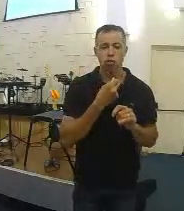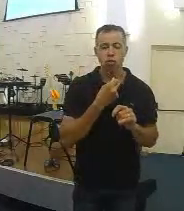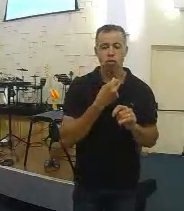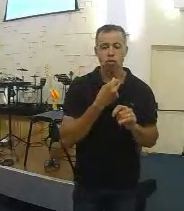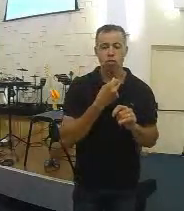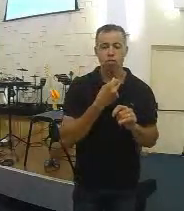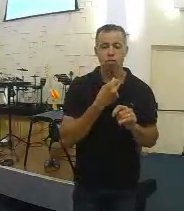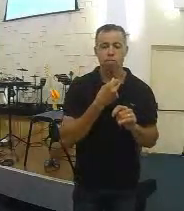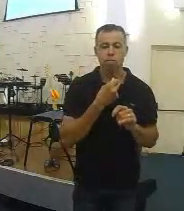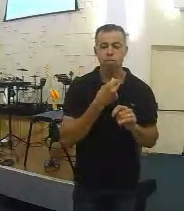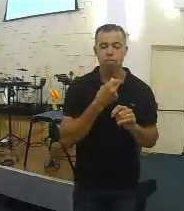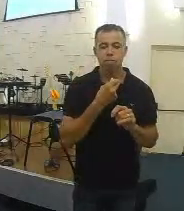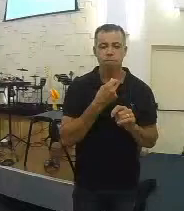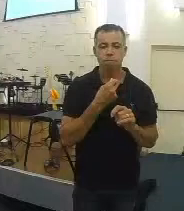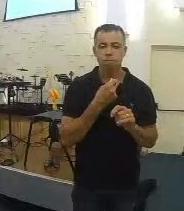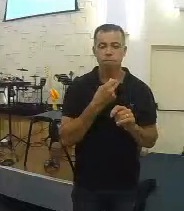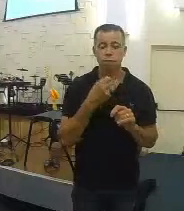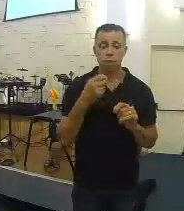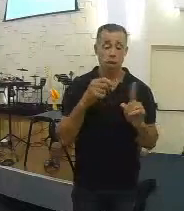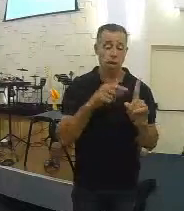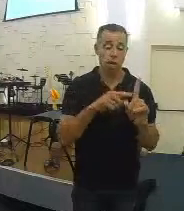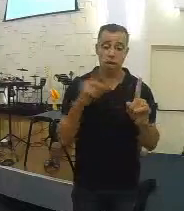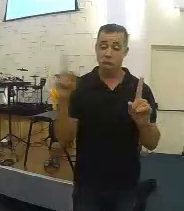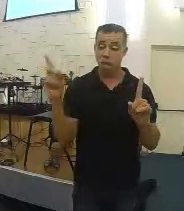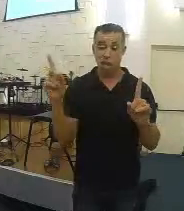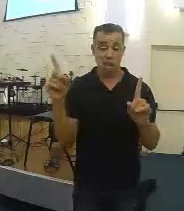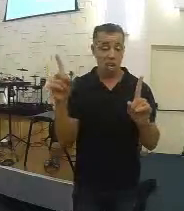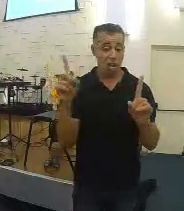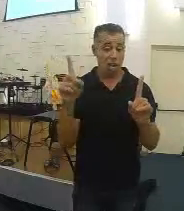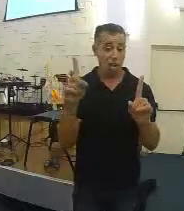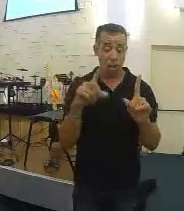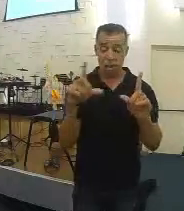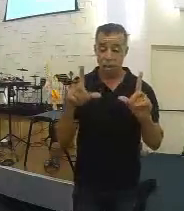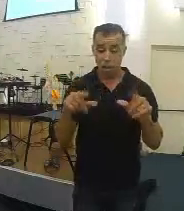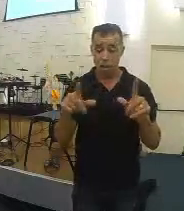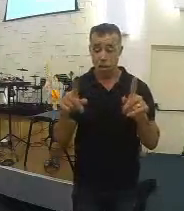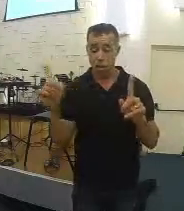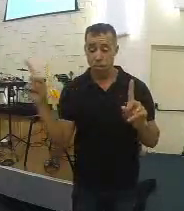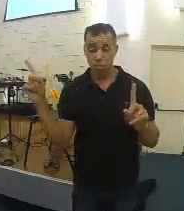hospedado por uma outra pessoa numa viagem